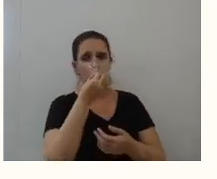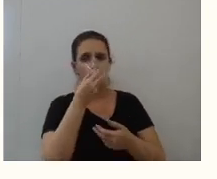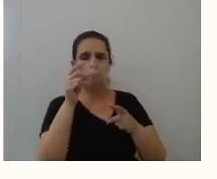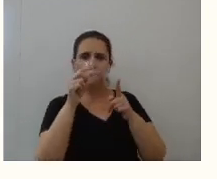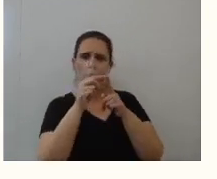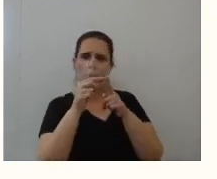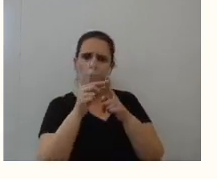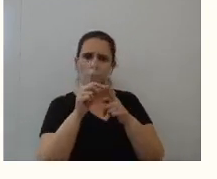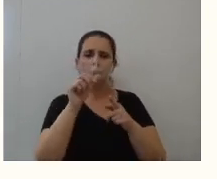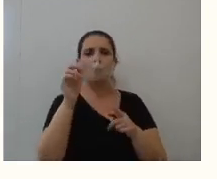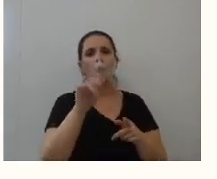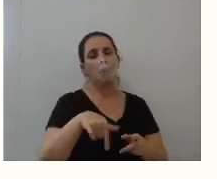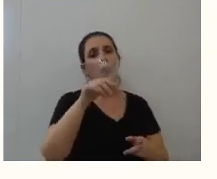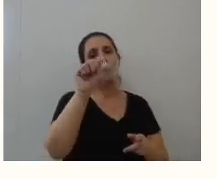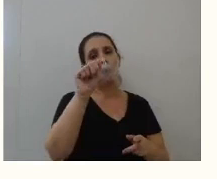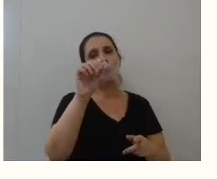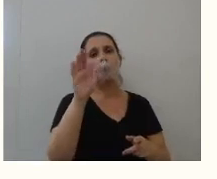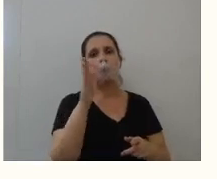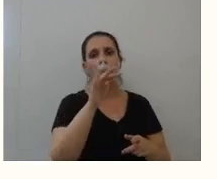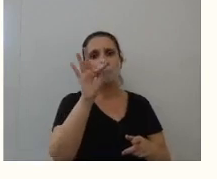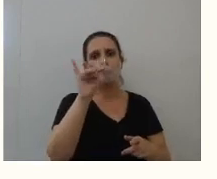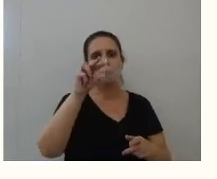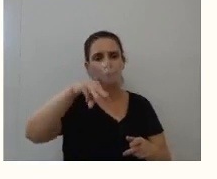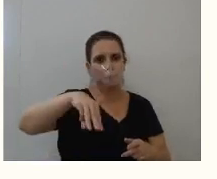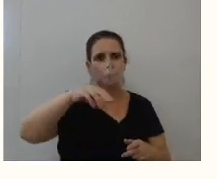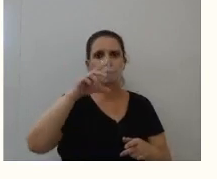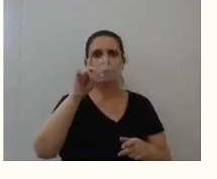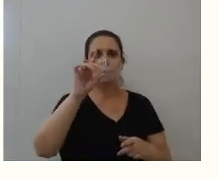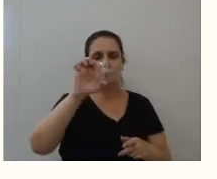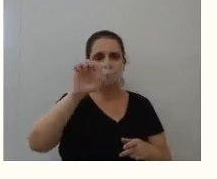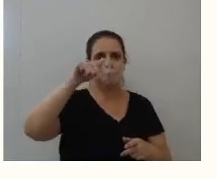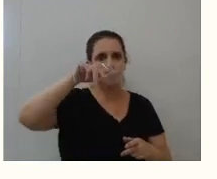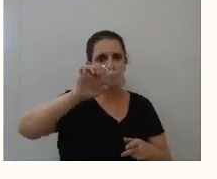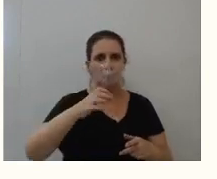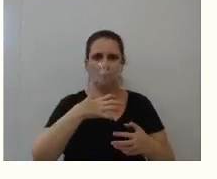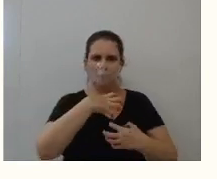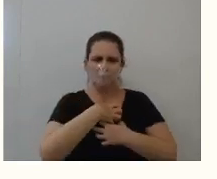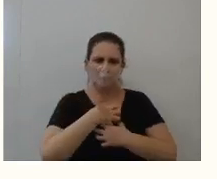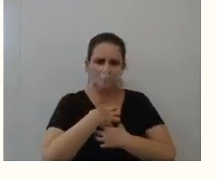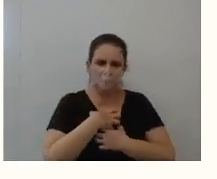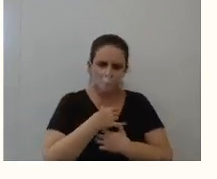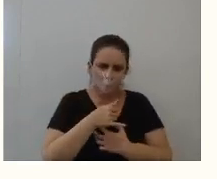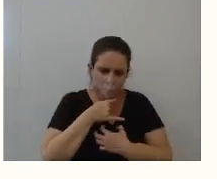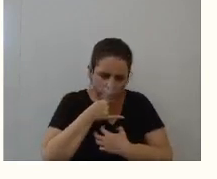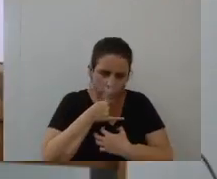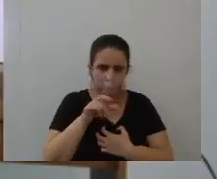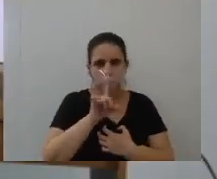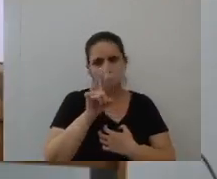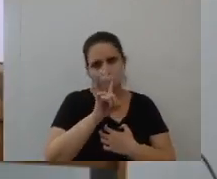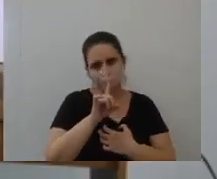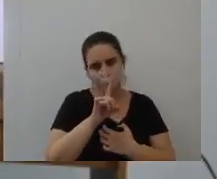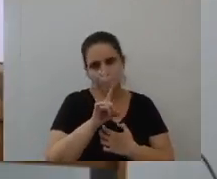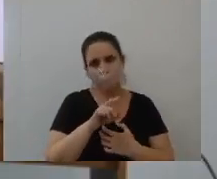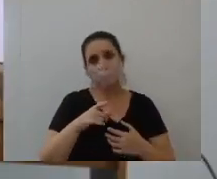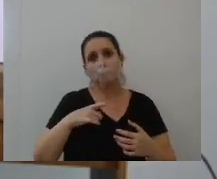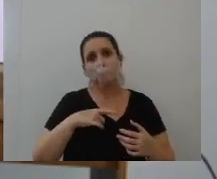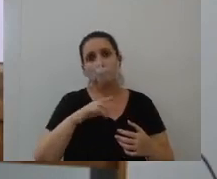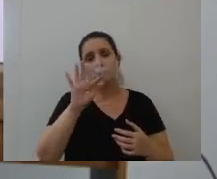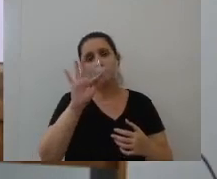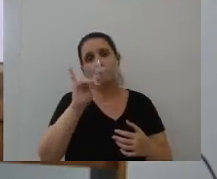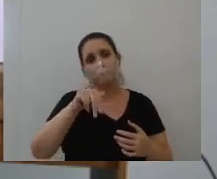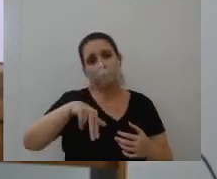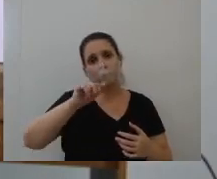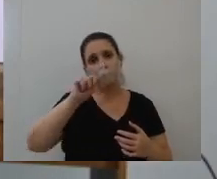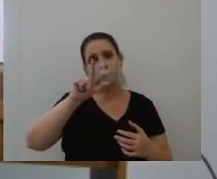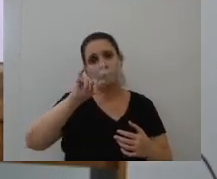a fim de que não se ofendesse. Perceba, há uma finalidade, há um objetivo, há um intuito. Luiz,